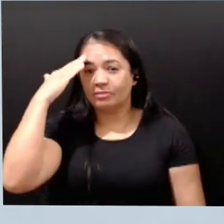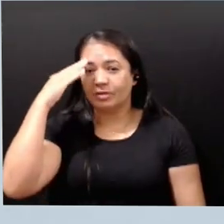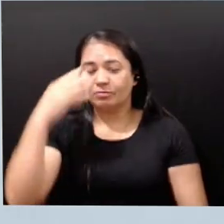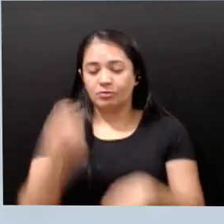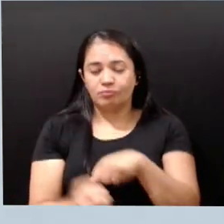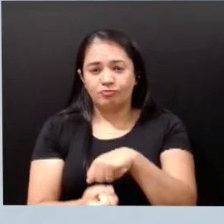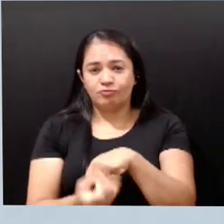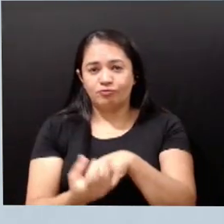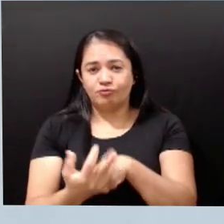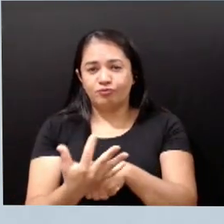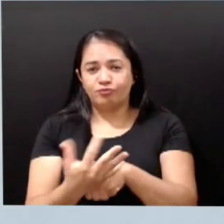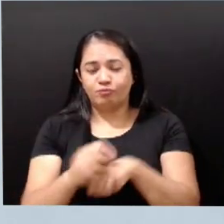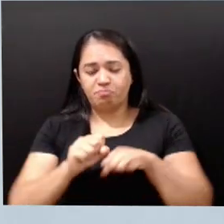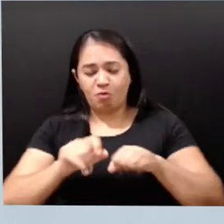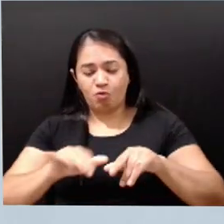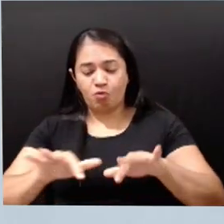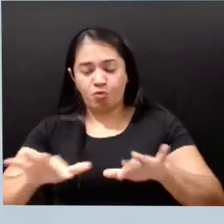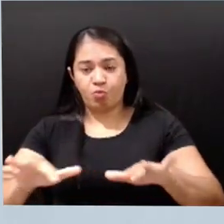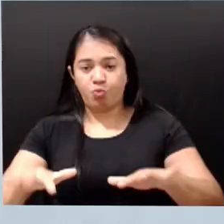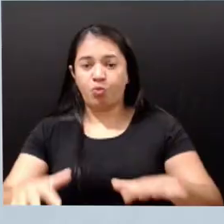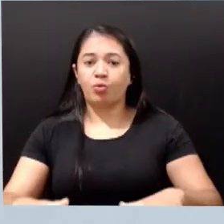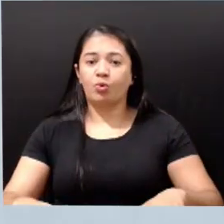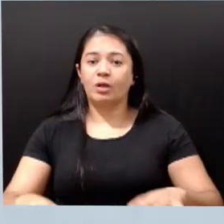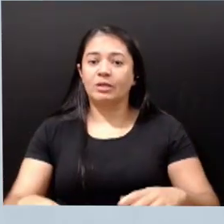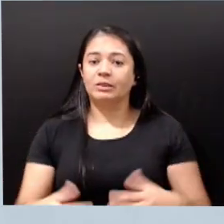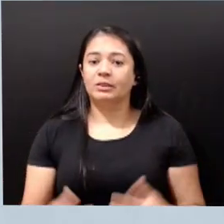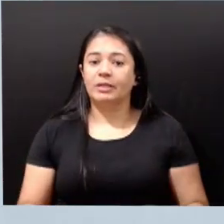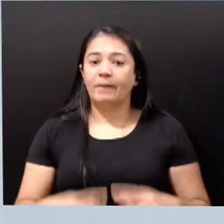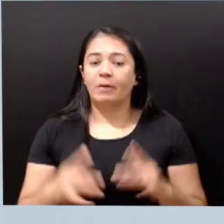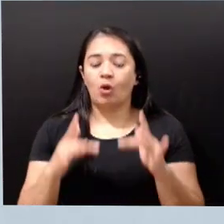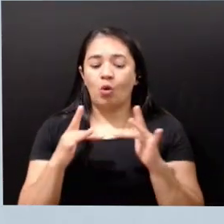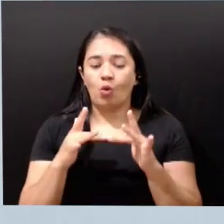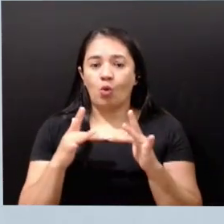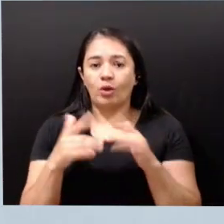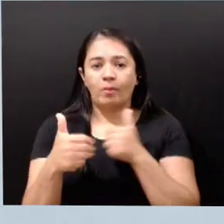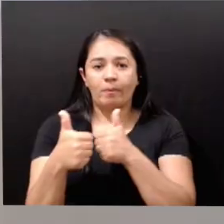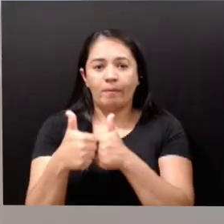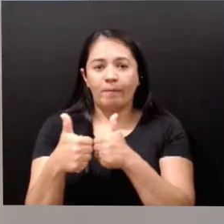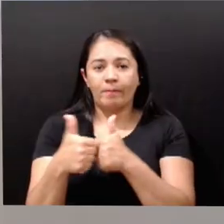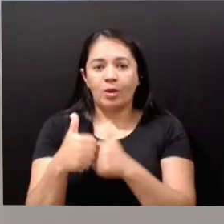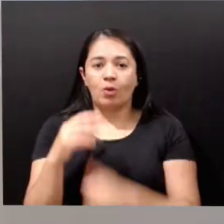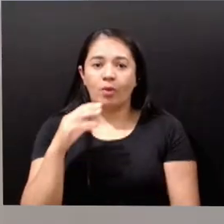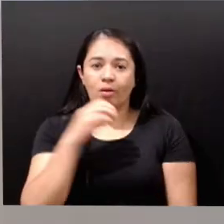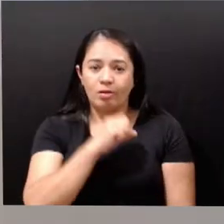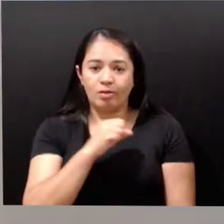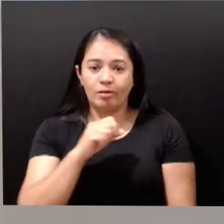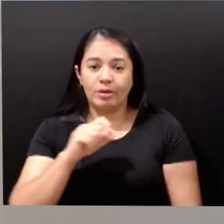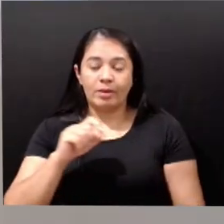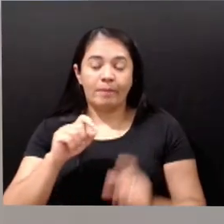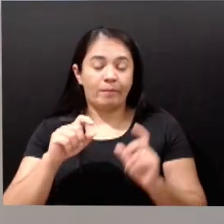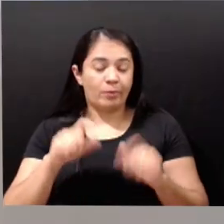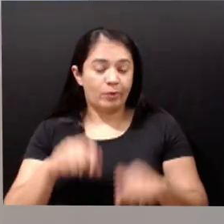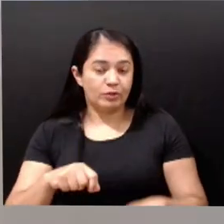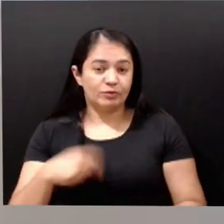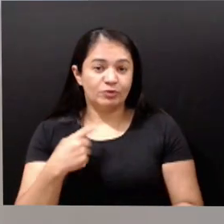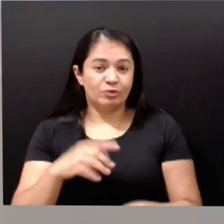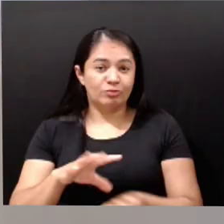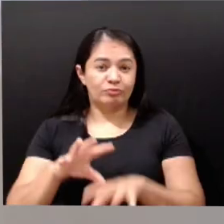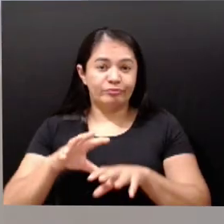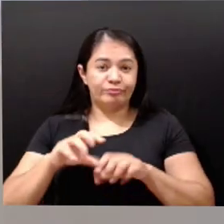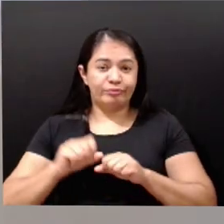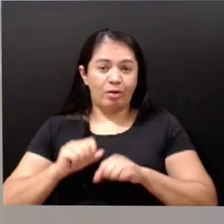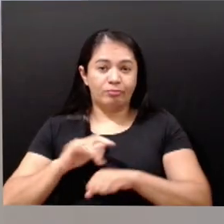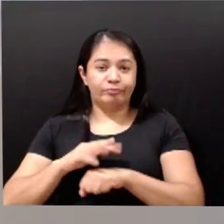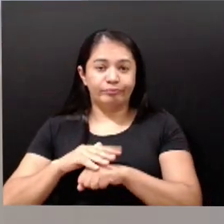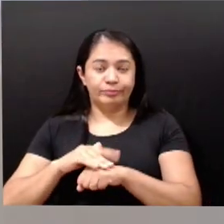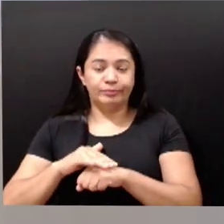uma infecção que tem um poder de transmissibilidade alto, então mesmo contatos próximos ou rápidos são suficientes para que a gente